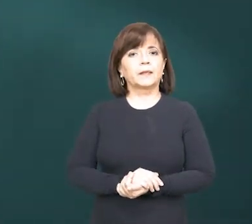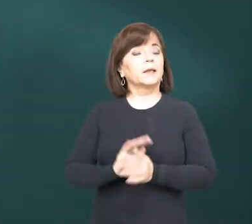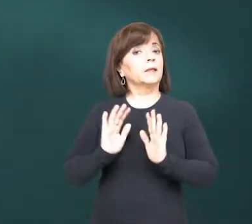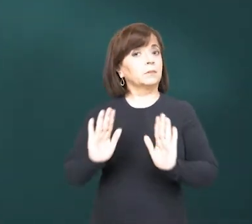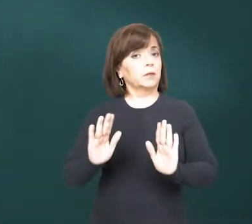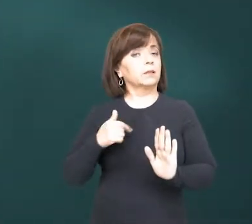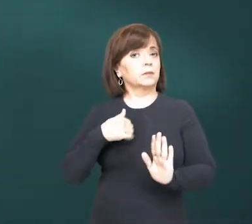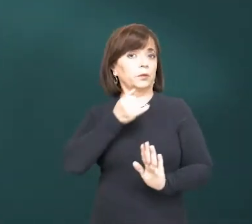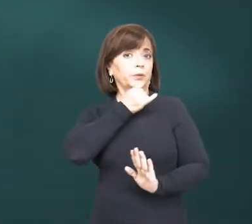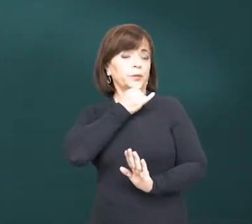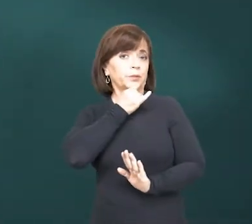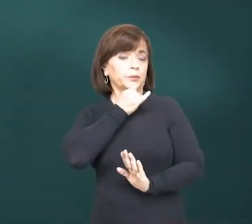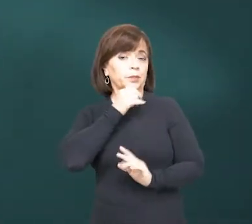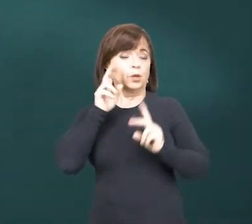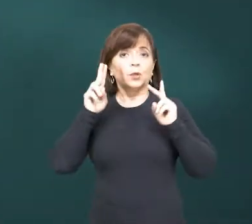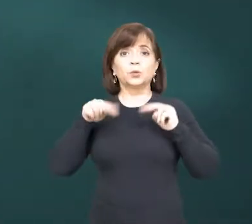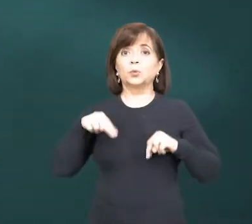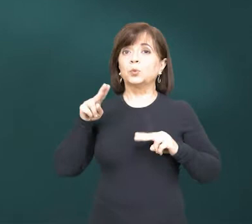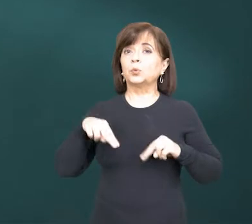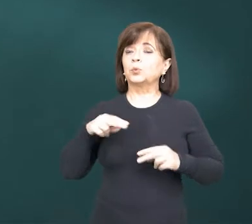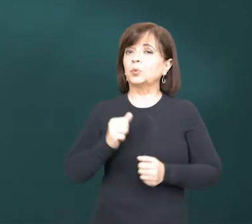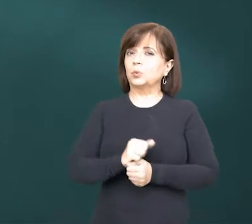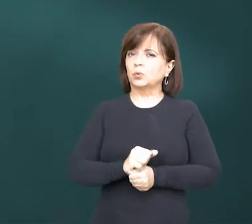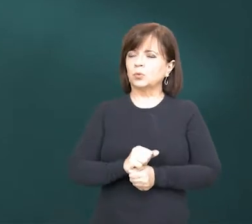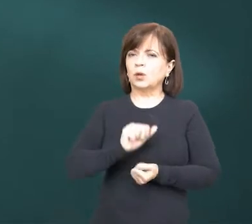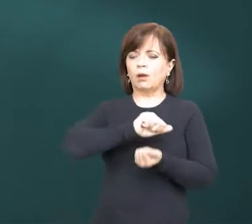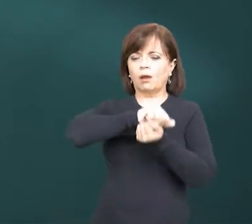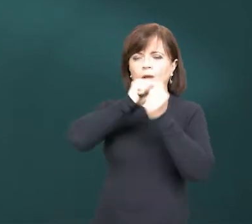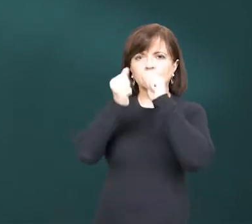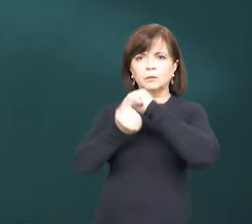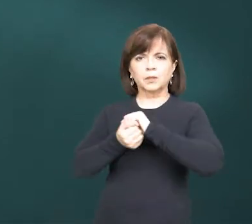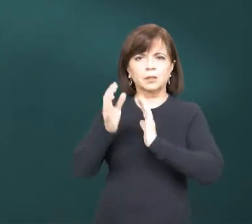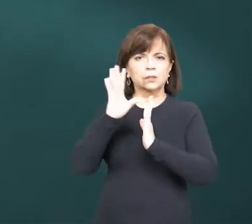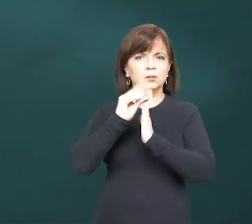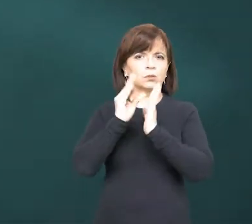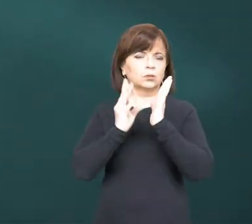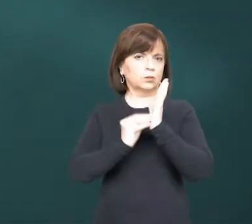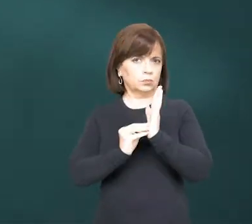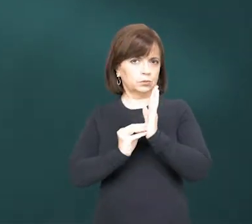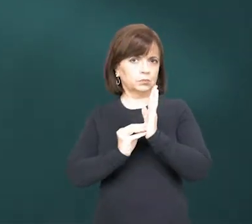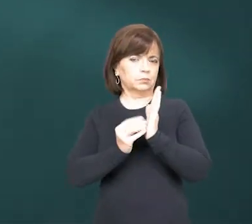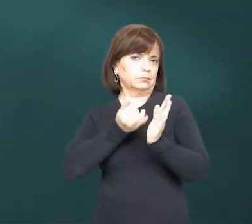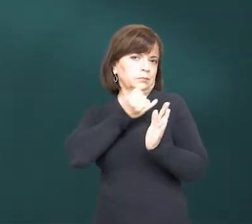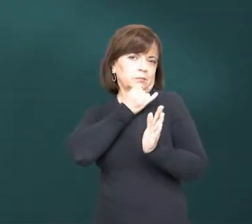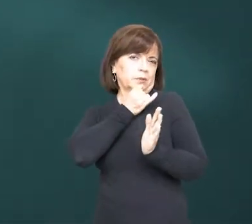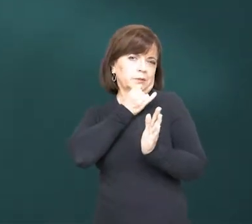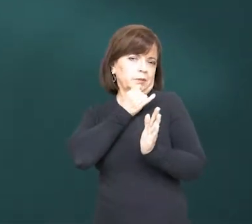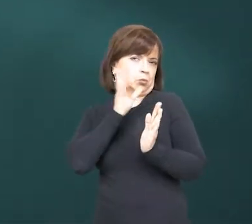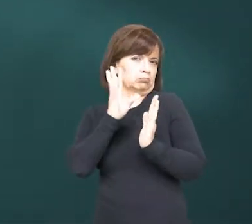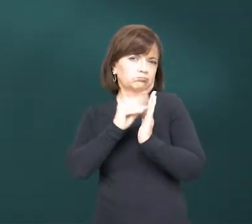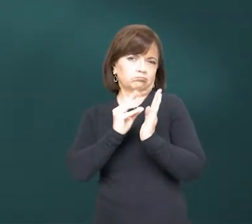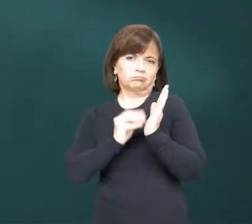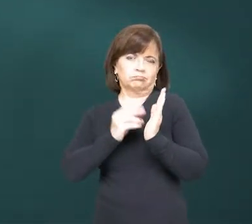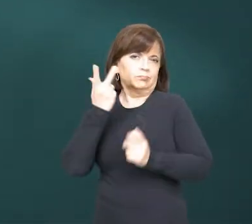Mas eu, por exemplo, nunca precisei de adaptação de conteúdo, por exemplo.